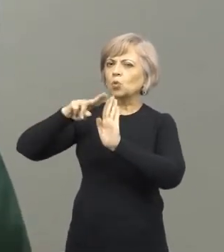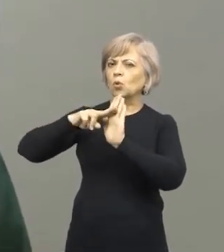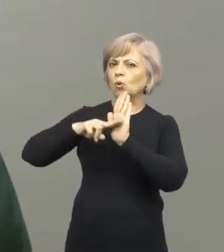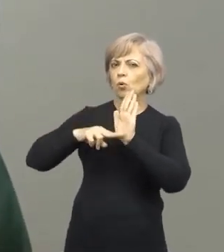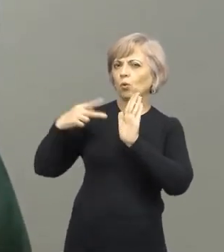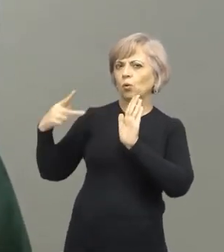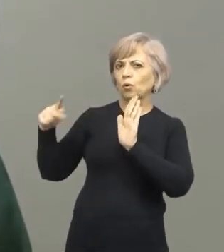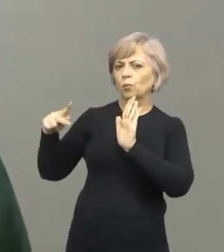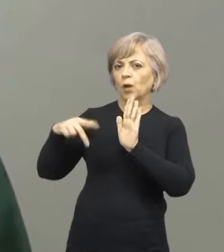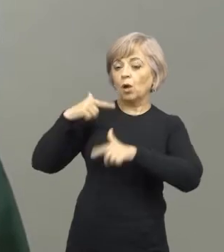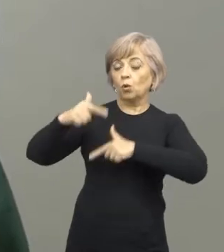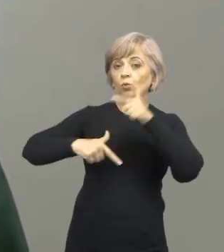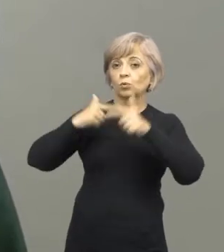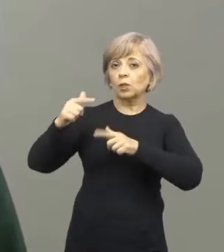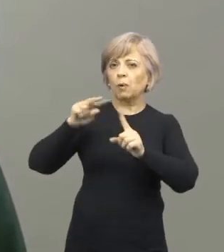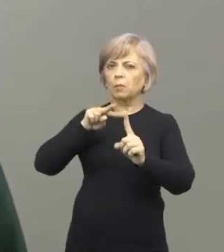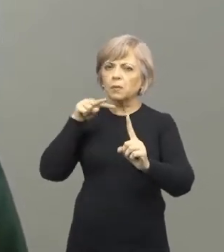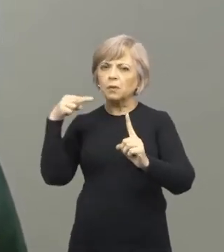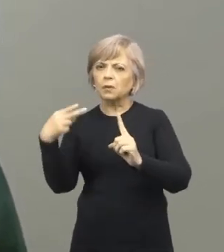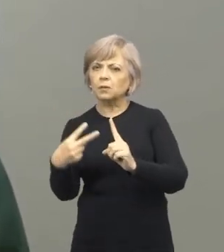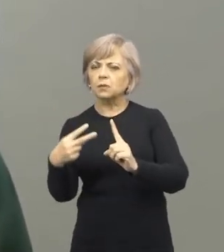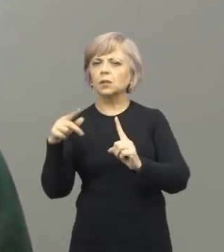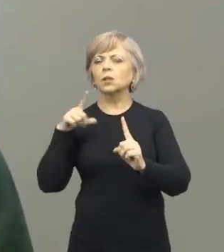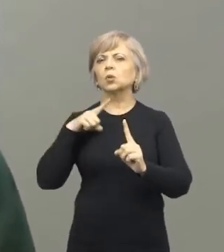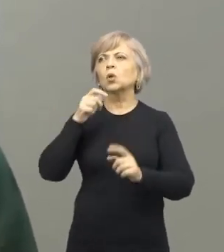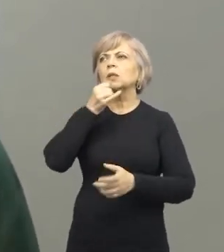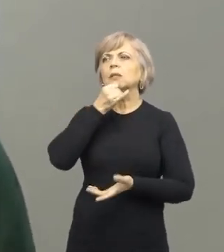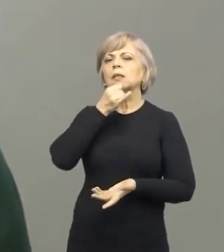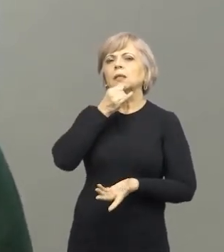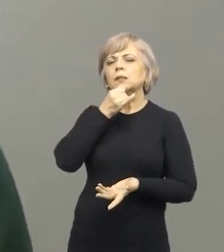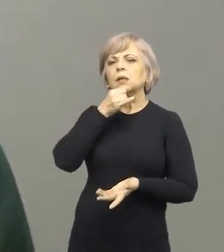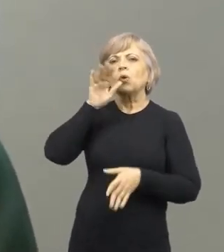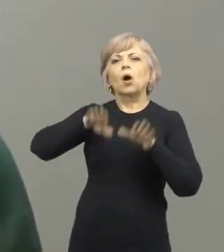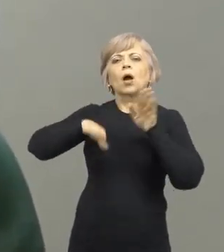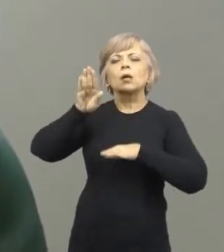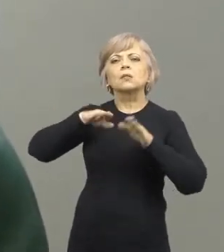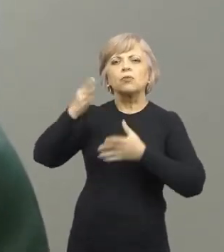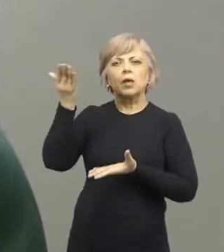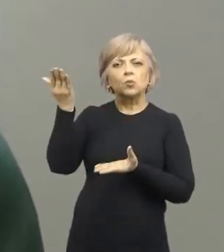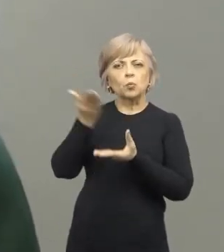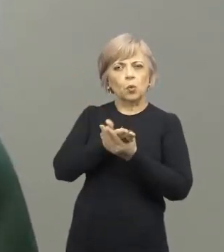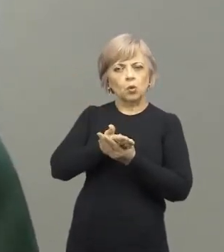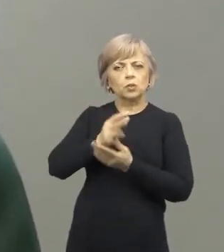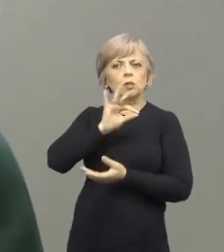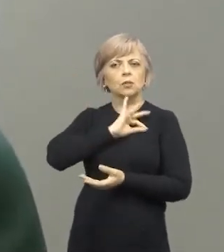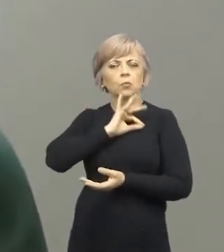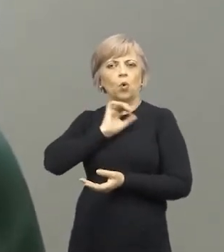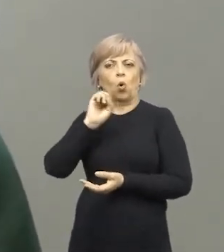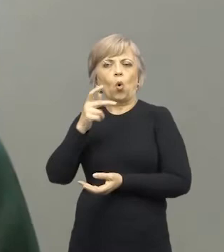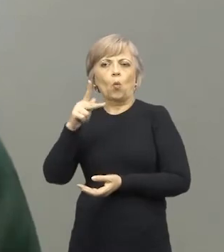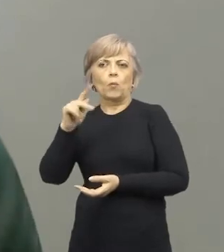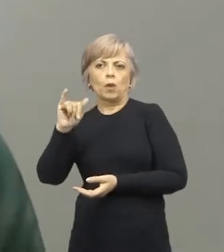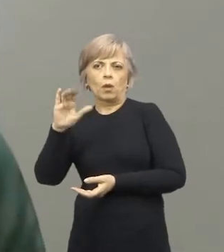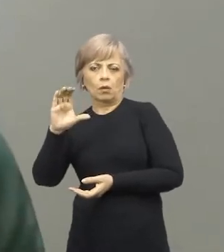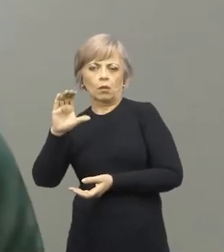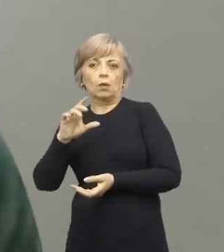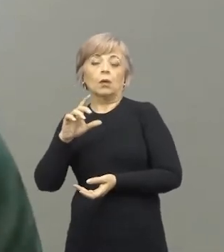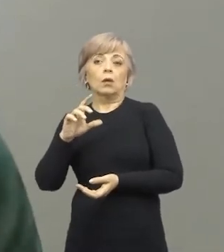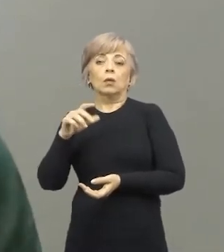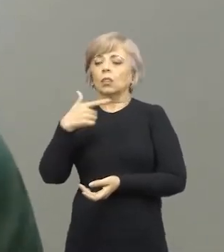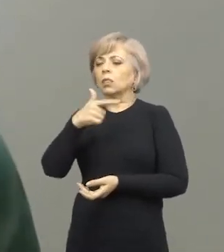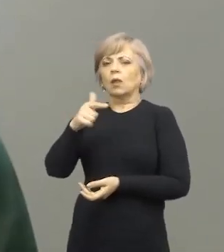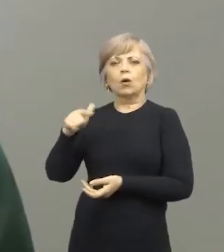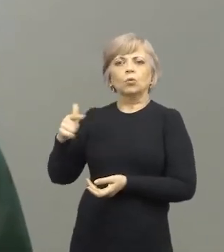um trabalho prospectivo, como por exemplo, muitas vezes, num inquérito policial ou num PIC, nós não